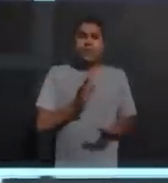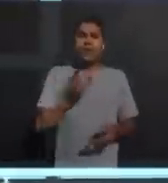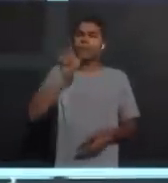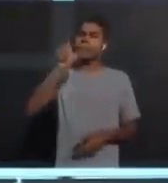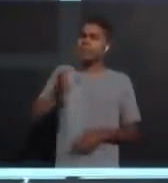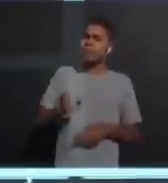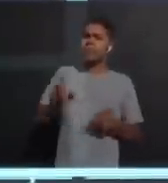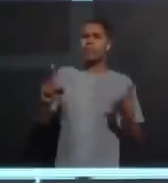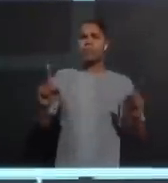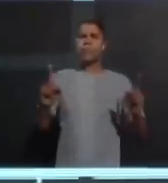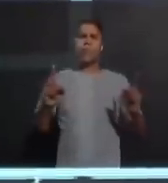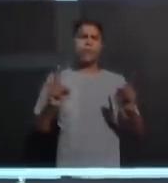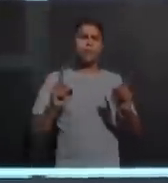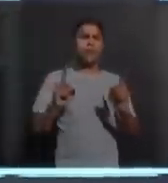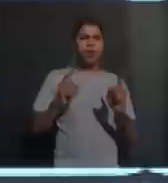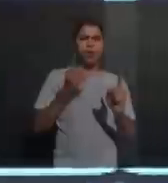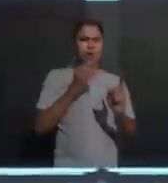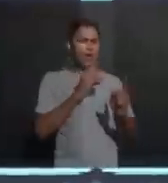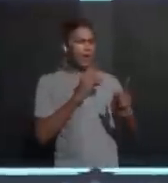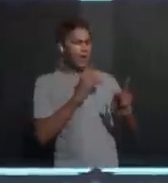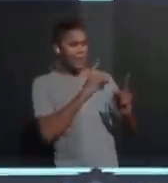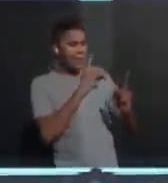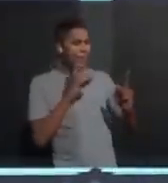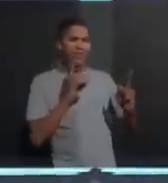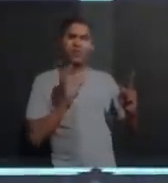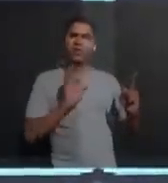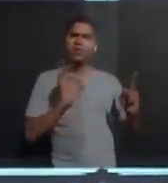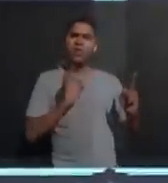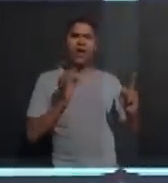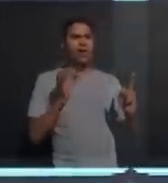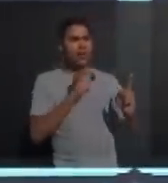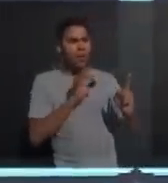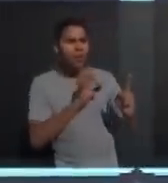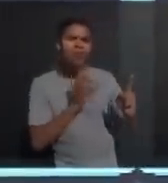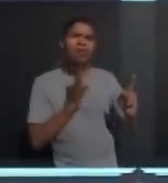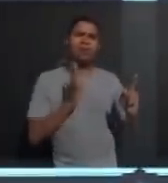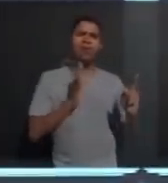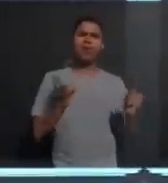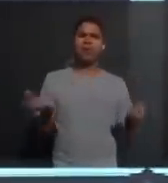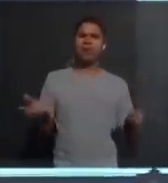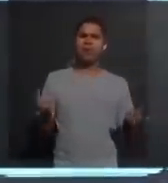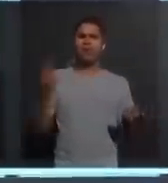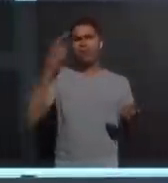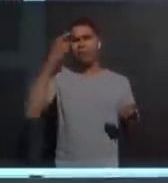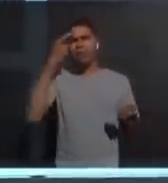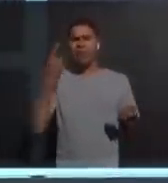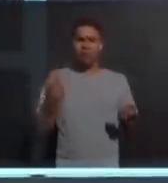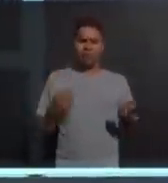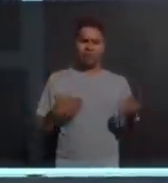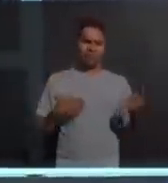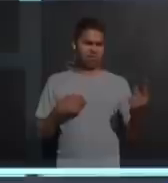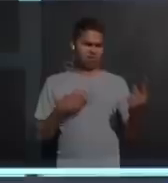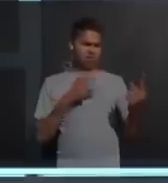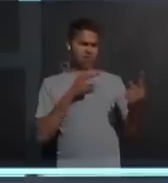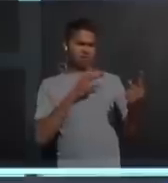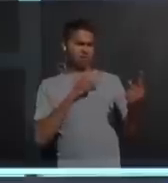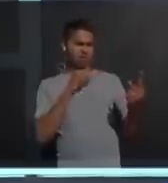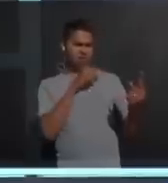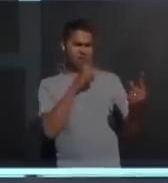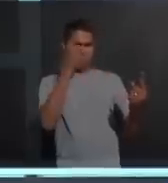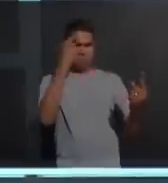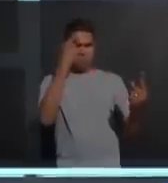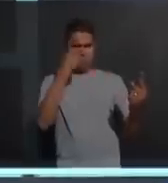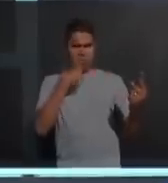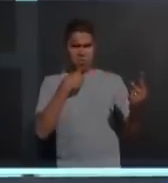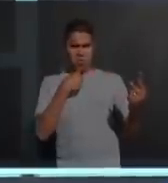pessoa ea pessoa não te dar um bom dia não falo olho falo nada aí você fica pensando assim nossa será que essa pessoa tá